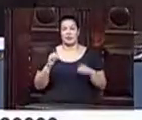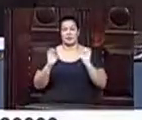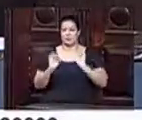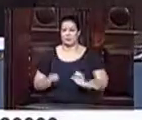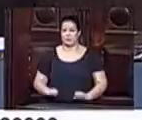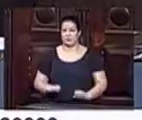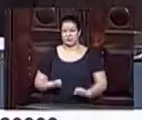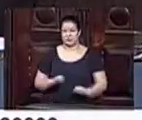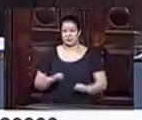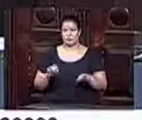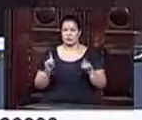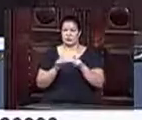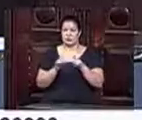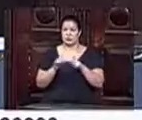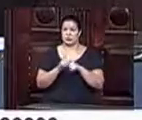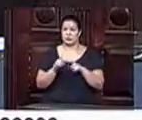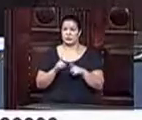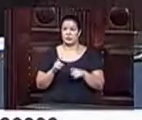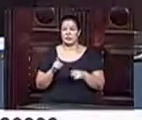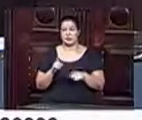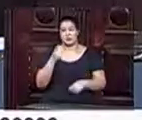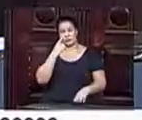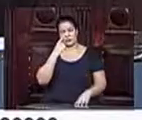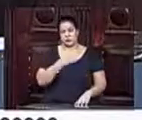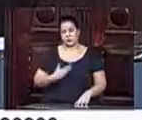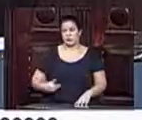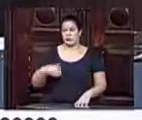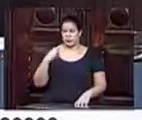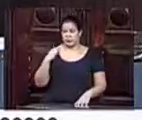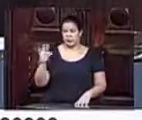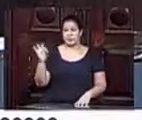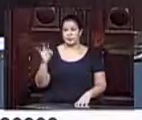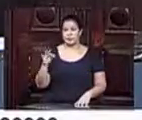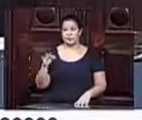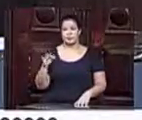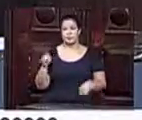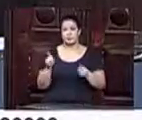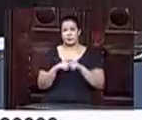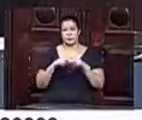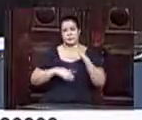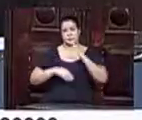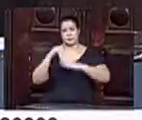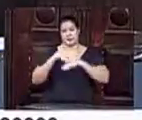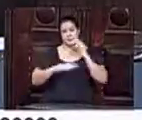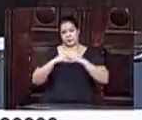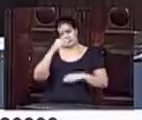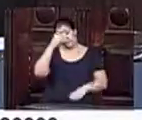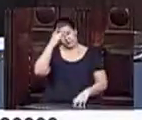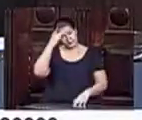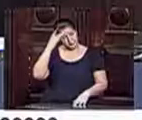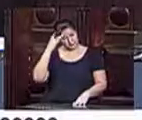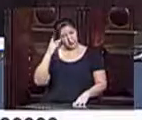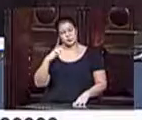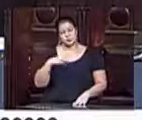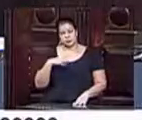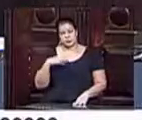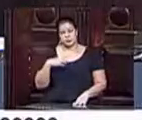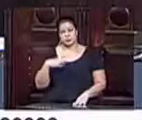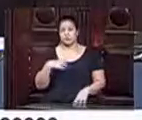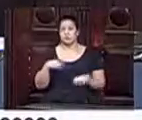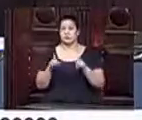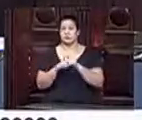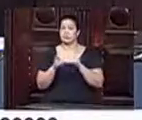que já são financiadas pelo governo federal, que já tem pessoas capacitadas para fazer, que já